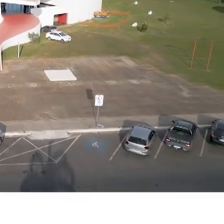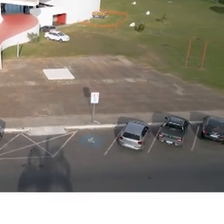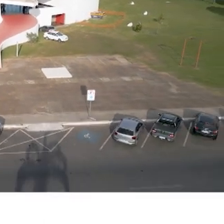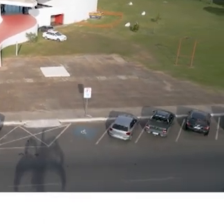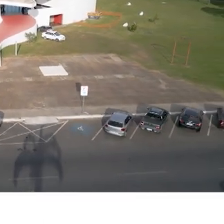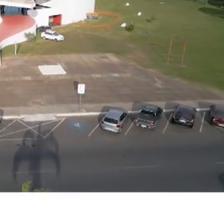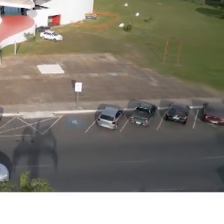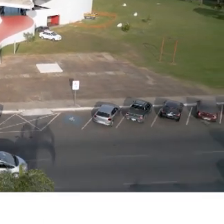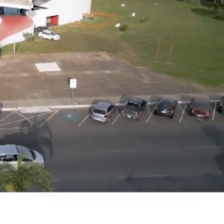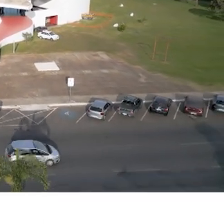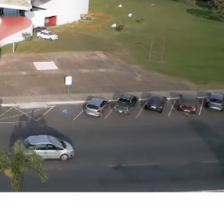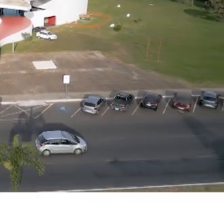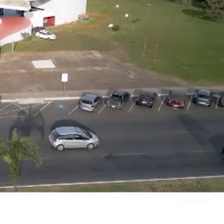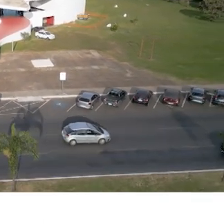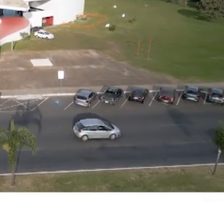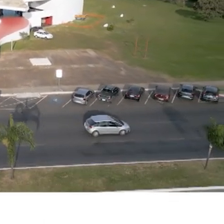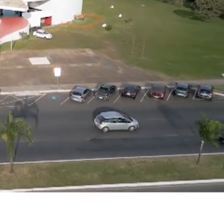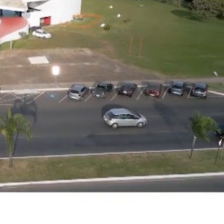Tchau